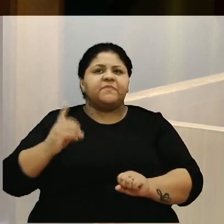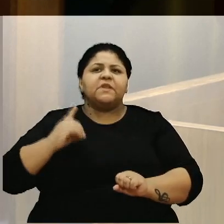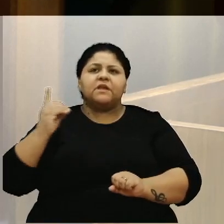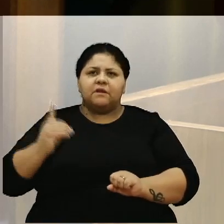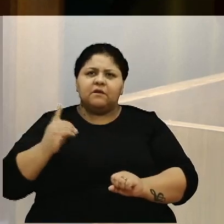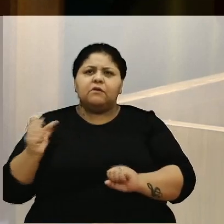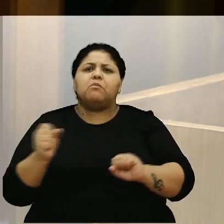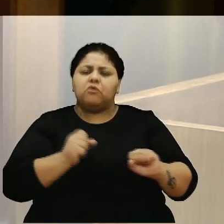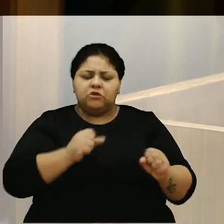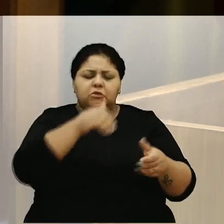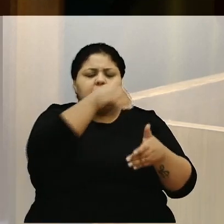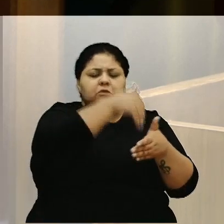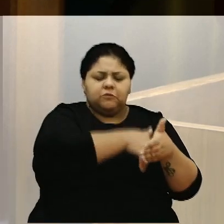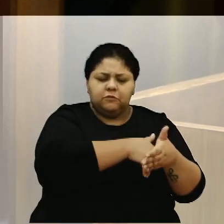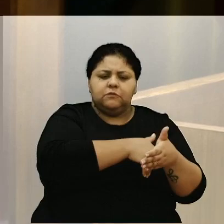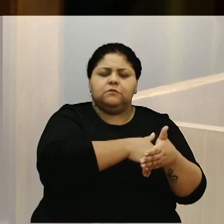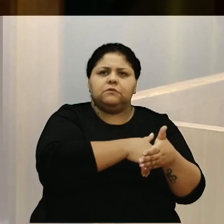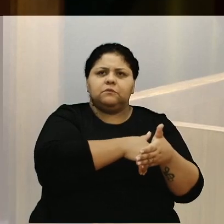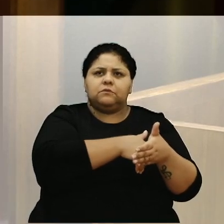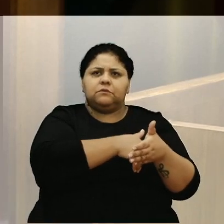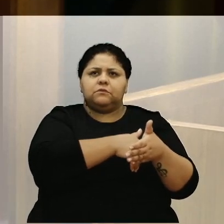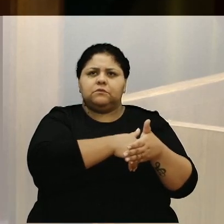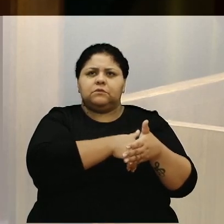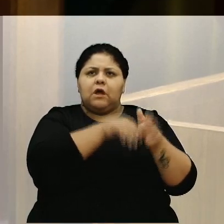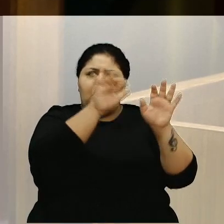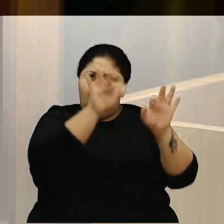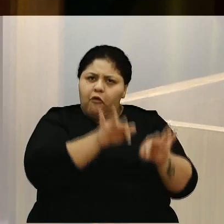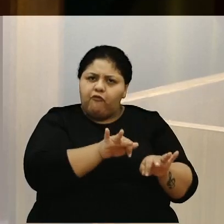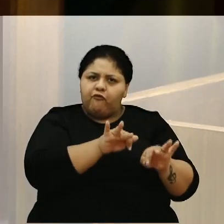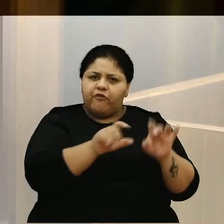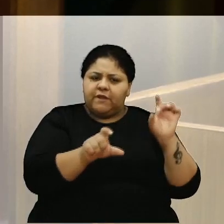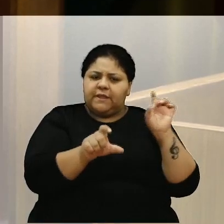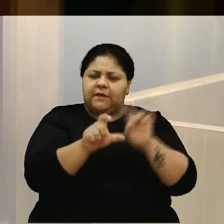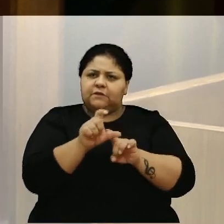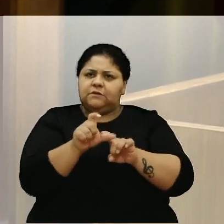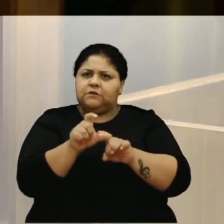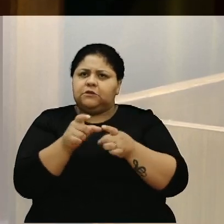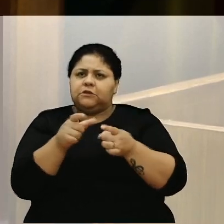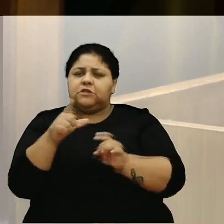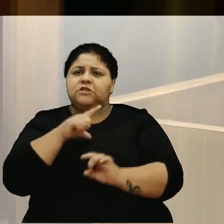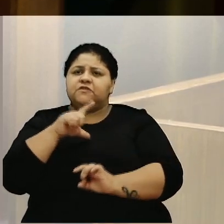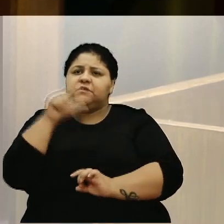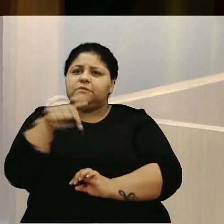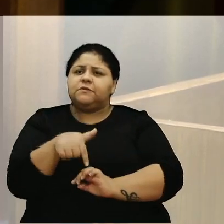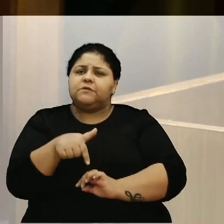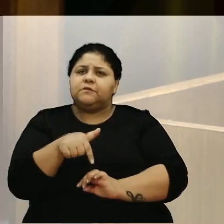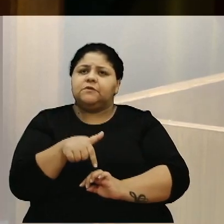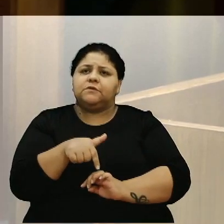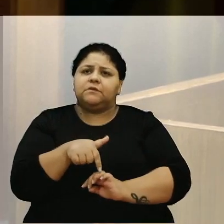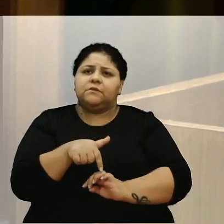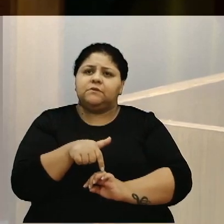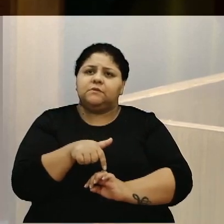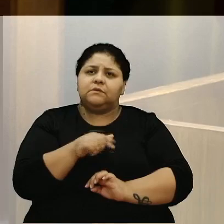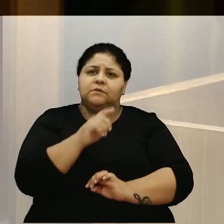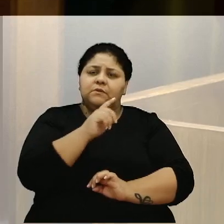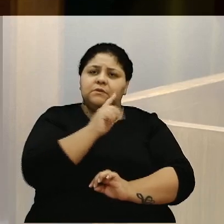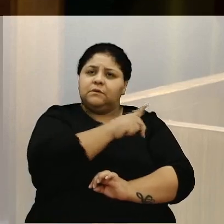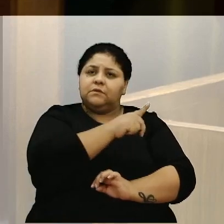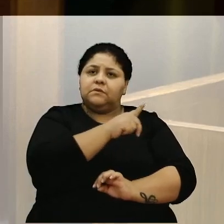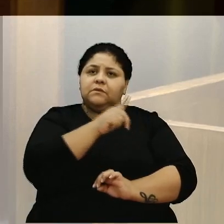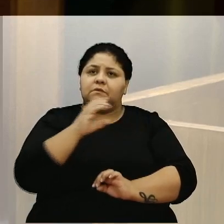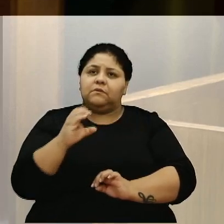sim ter votado favorável a essa anistia. Nós tivemos aqui o PC e